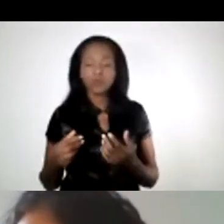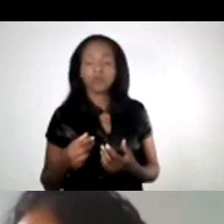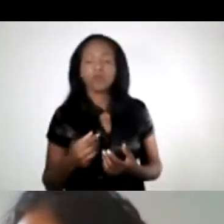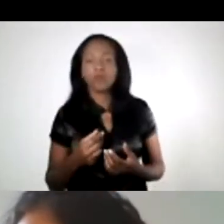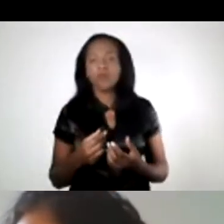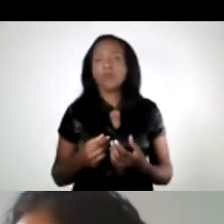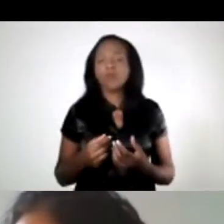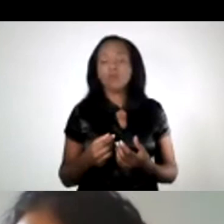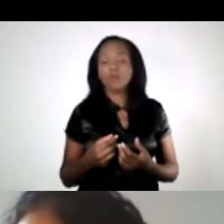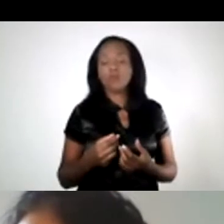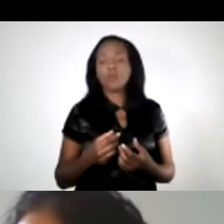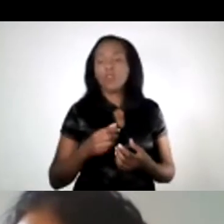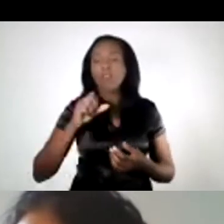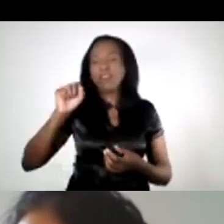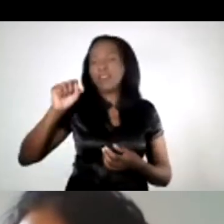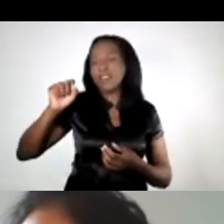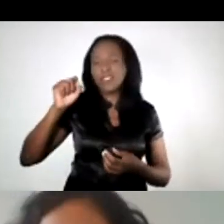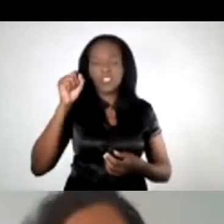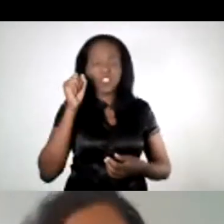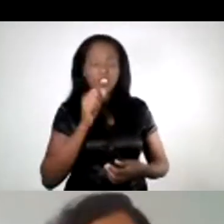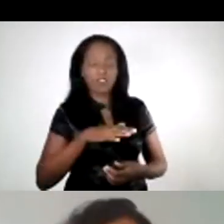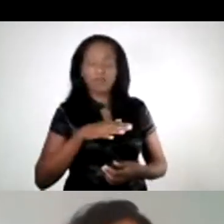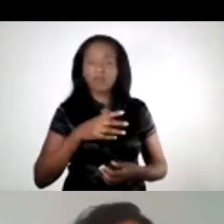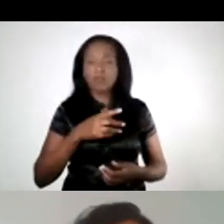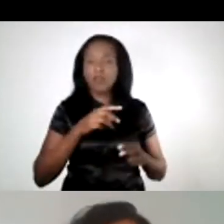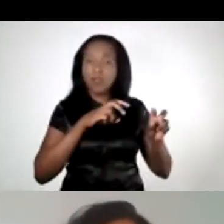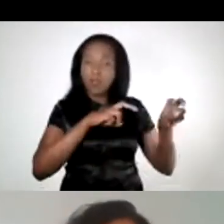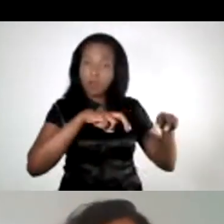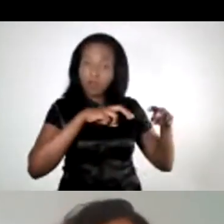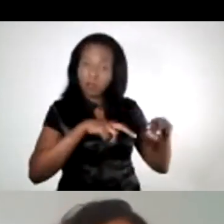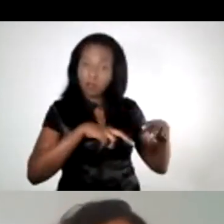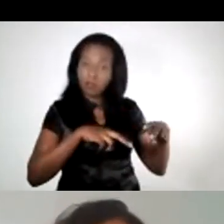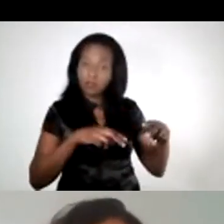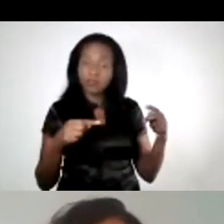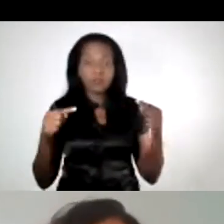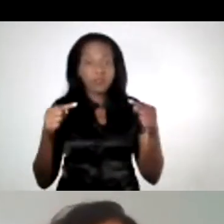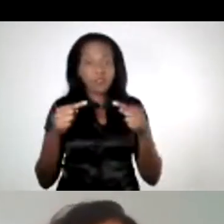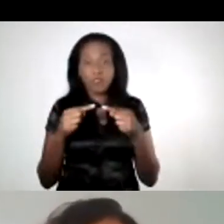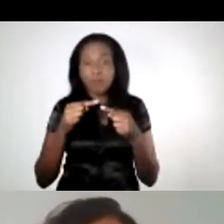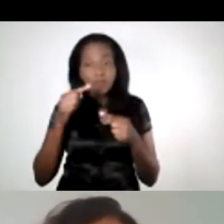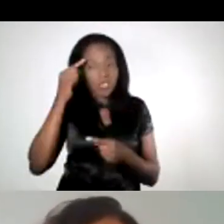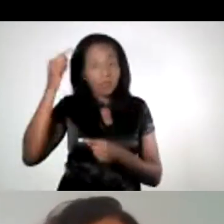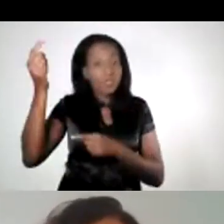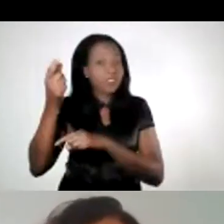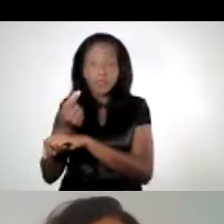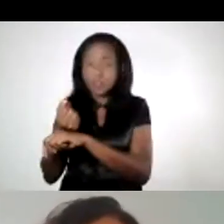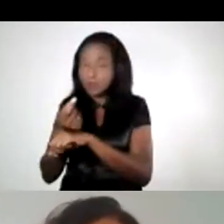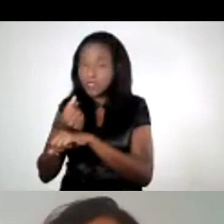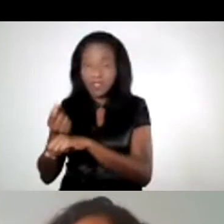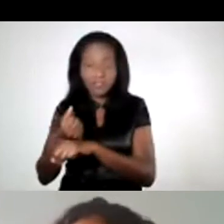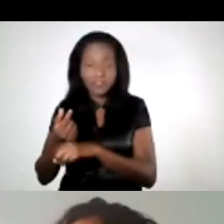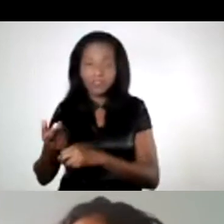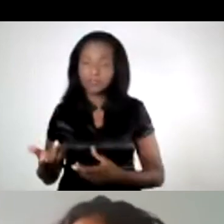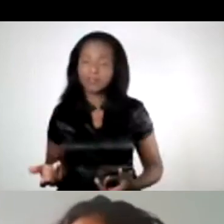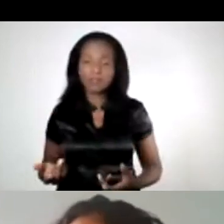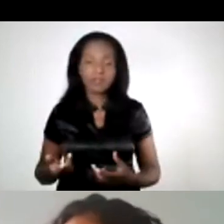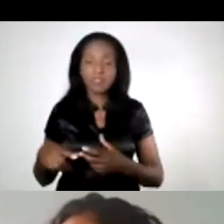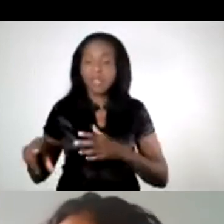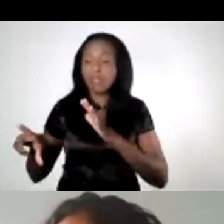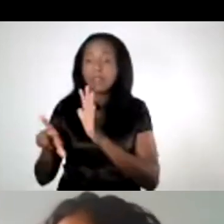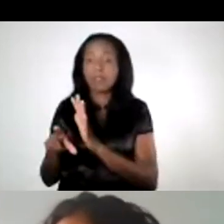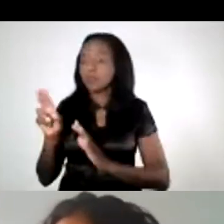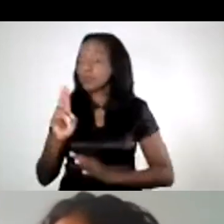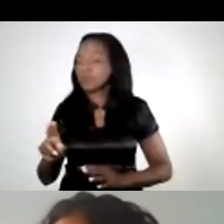O desvalorizar a roça, ele está dentro de uma lógica capitalista, né, da lei do